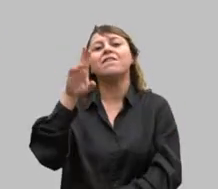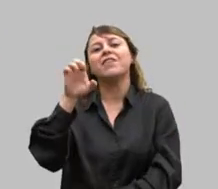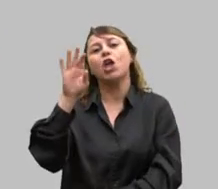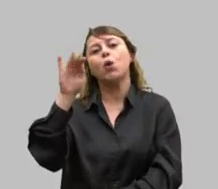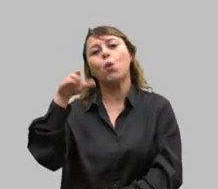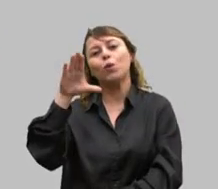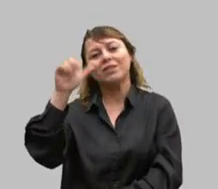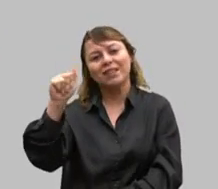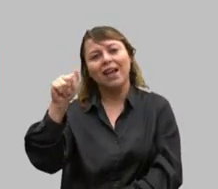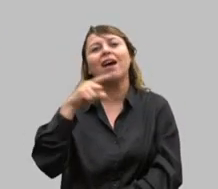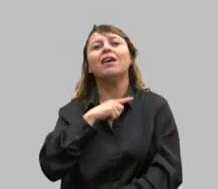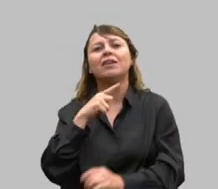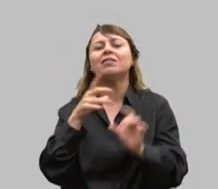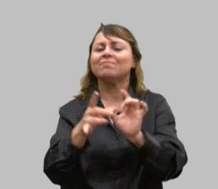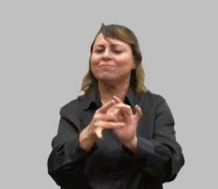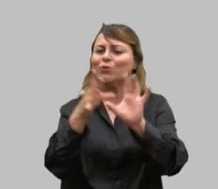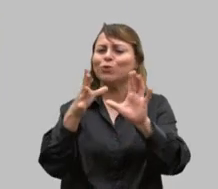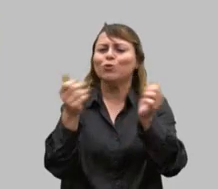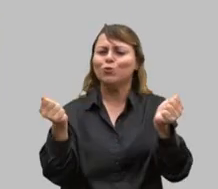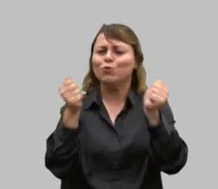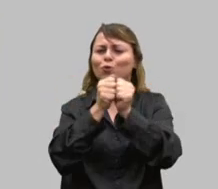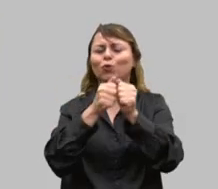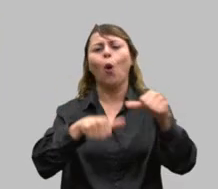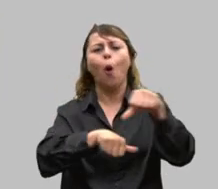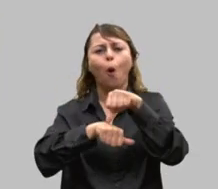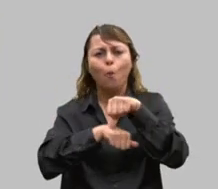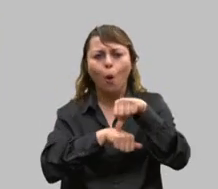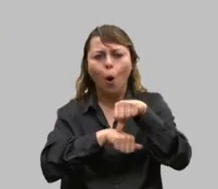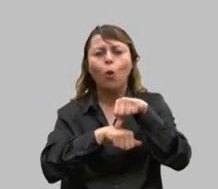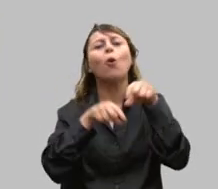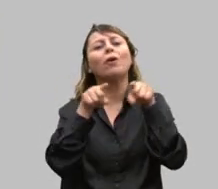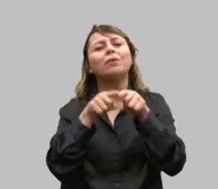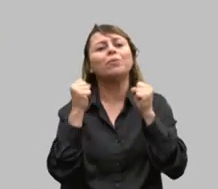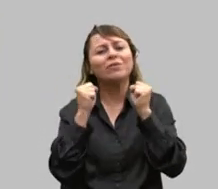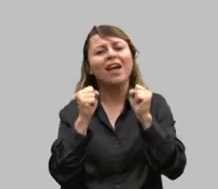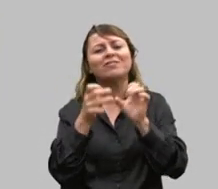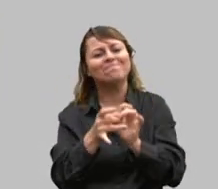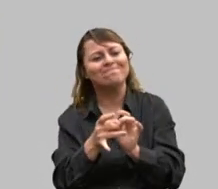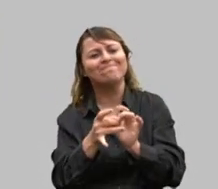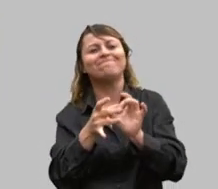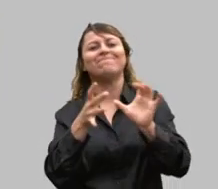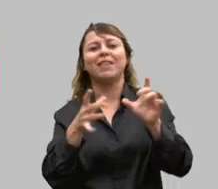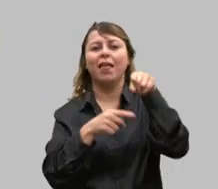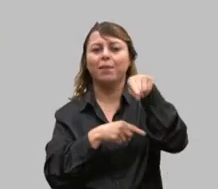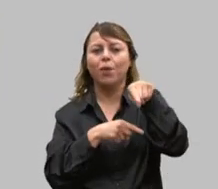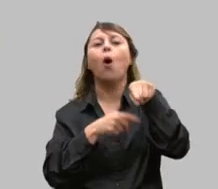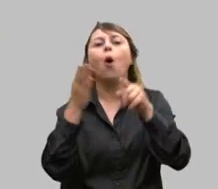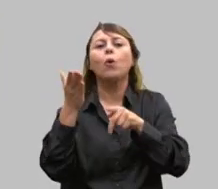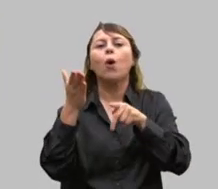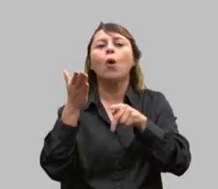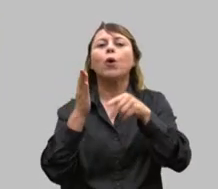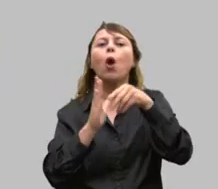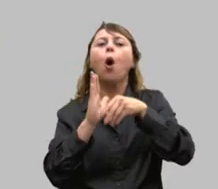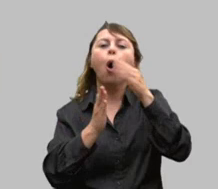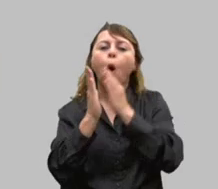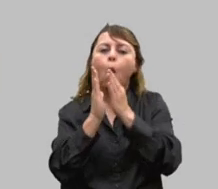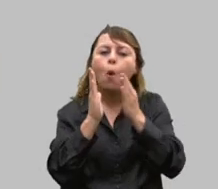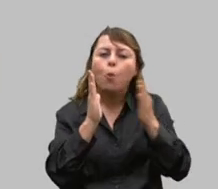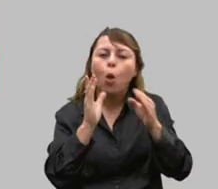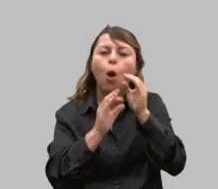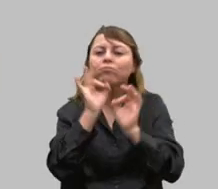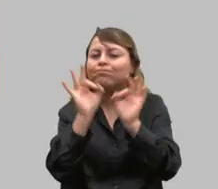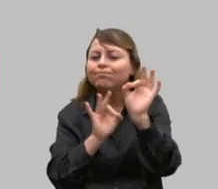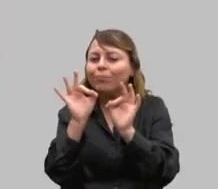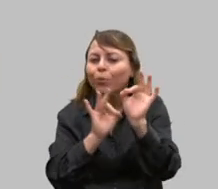uma aval junto ao nosso Polo para que pudéssemos aderir ao programa visto que estávamos